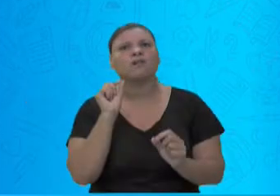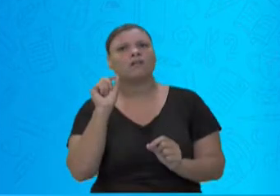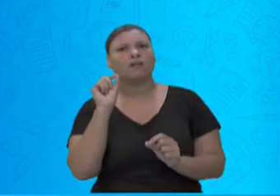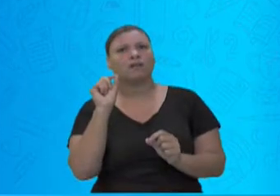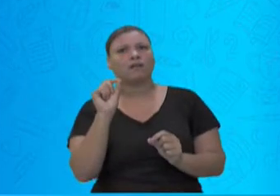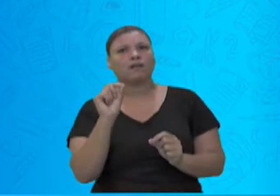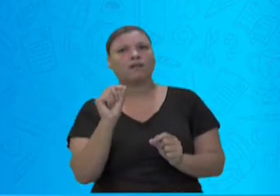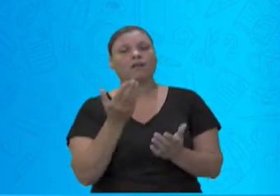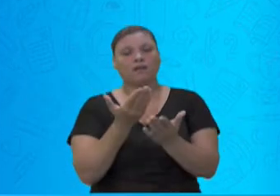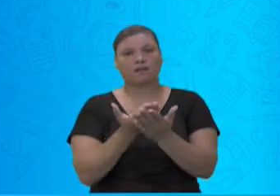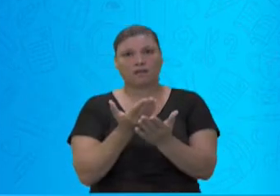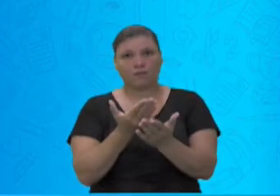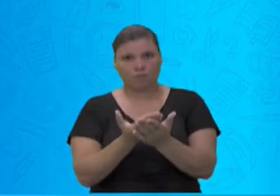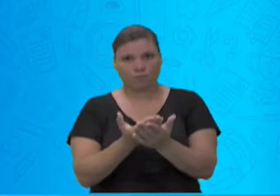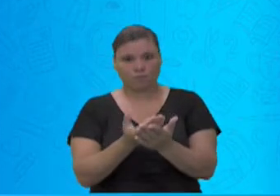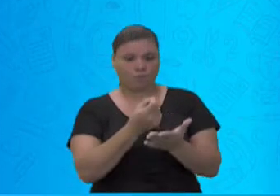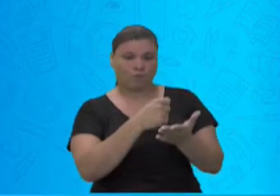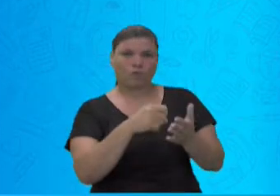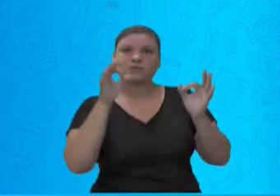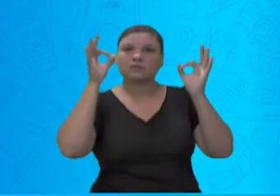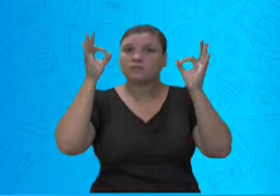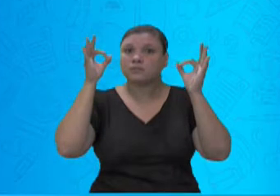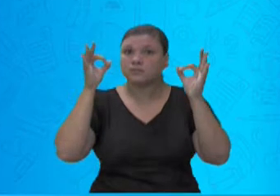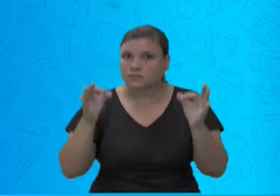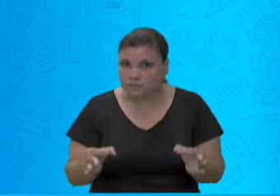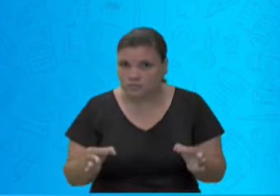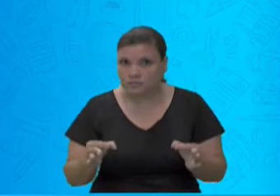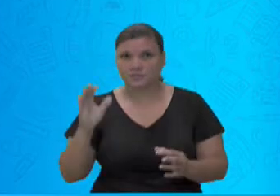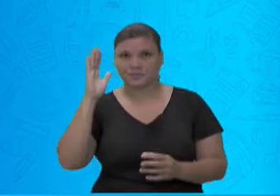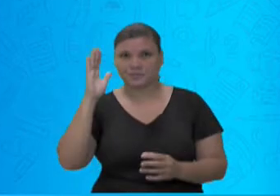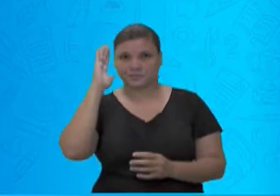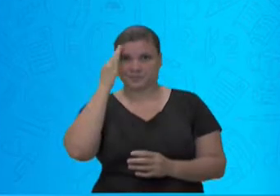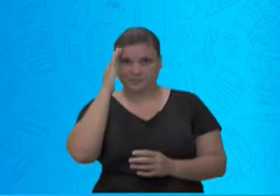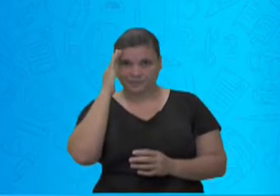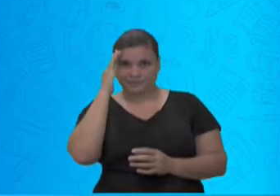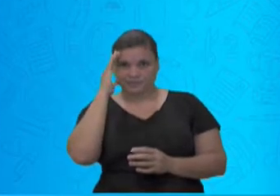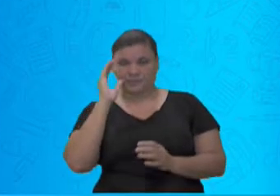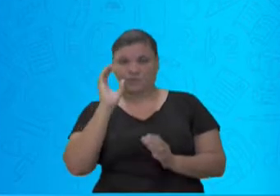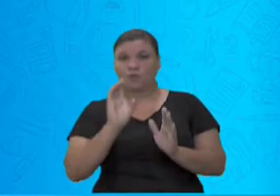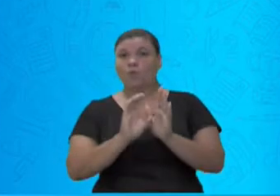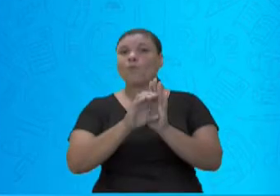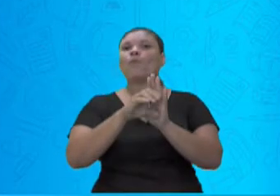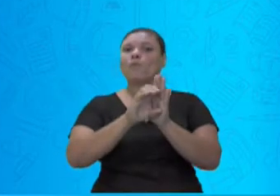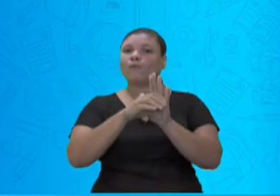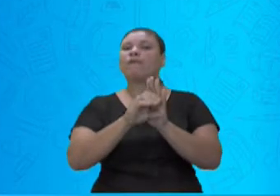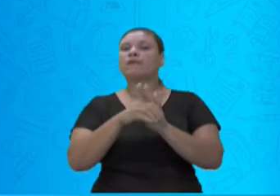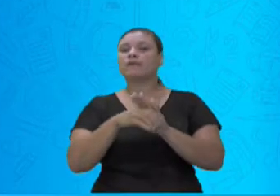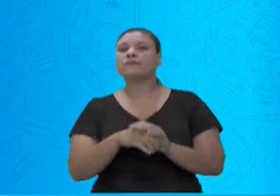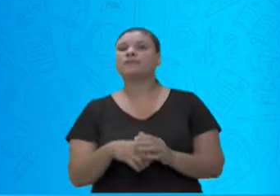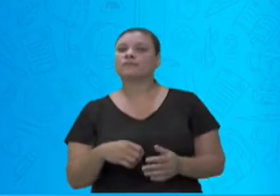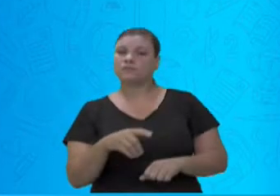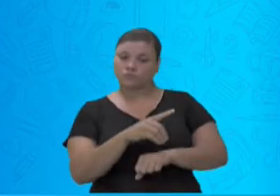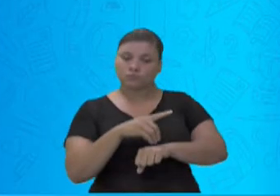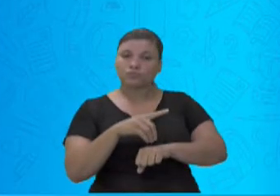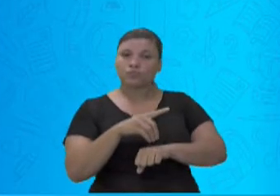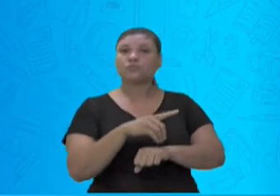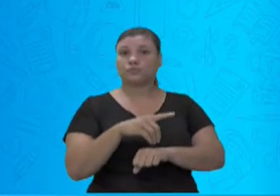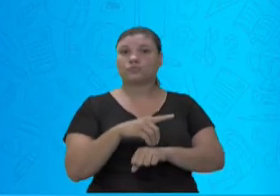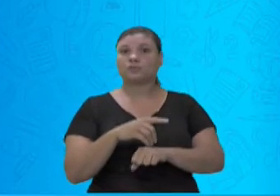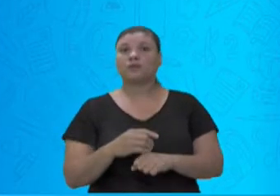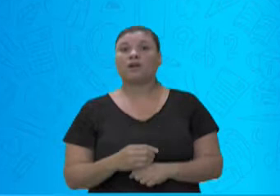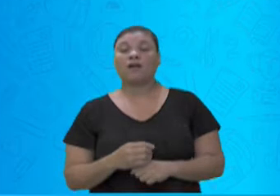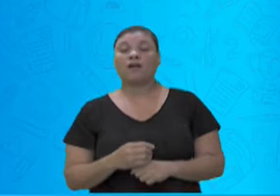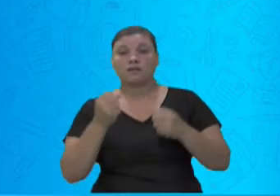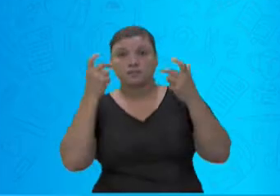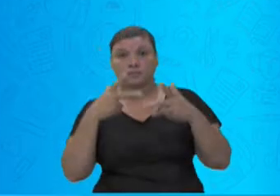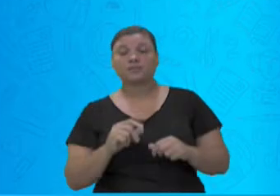correta. Então, vamos entender o conceito. De acordo com o dicionário, conjunto